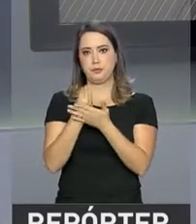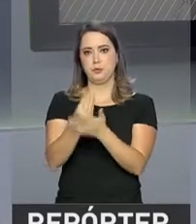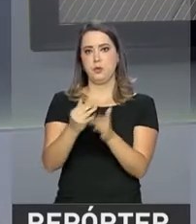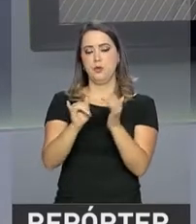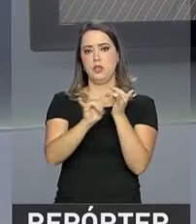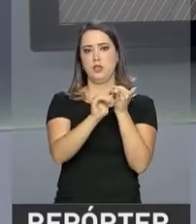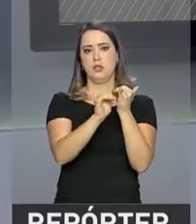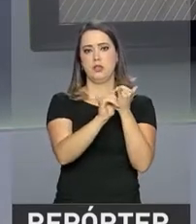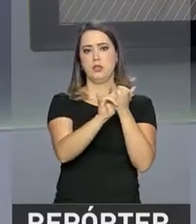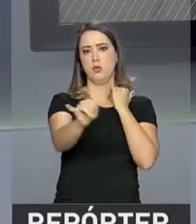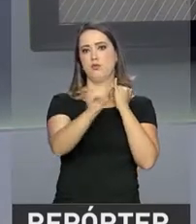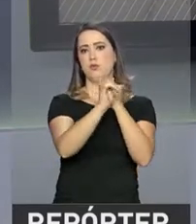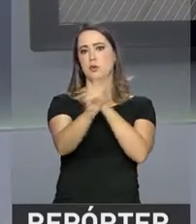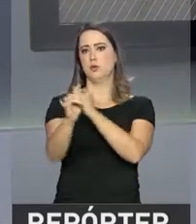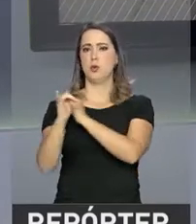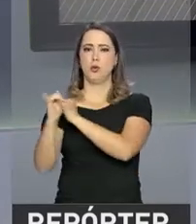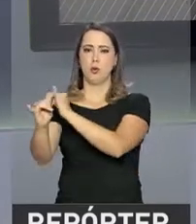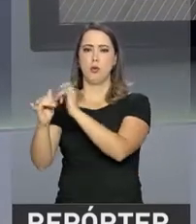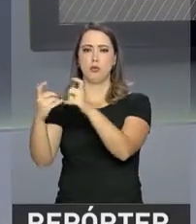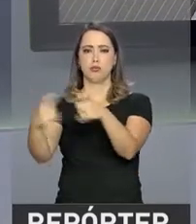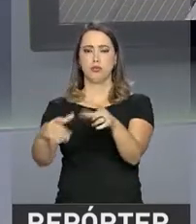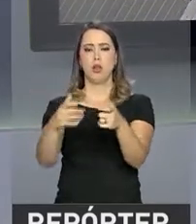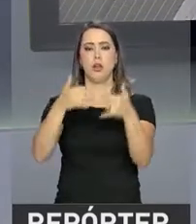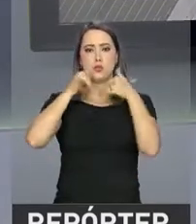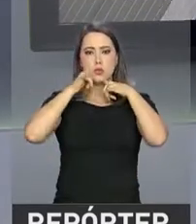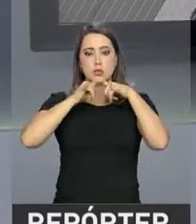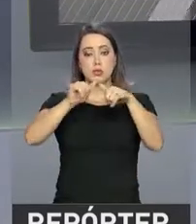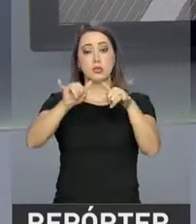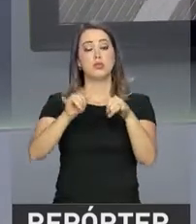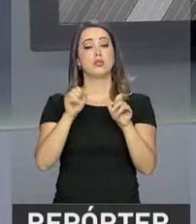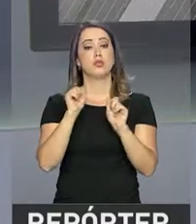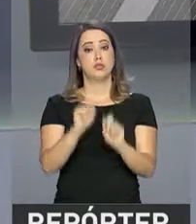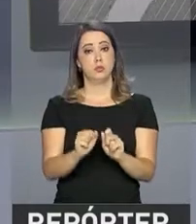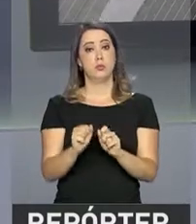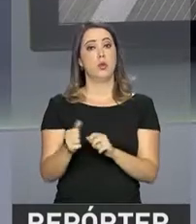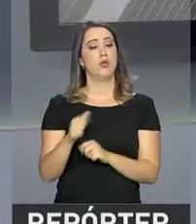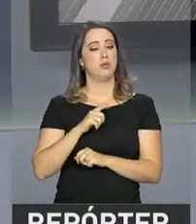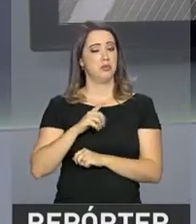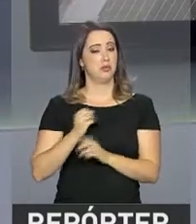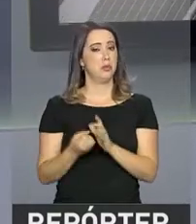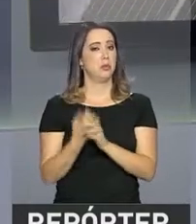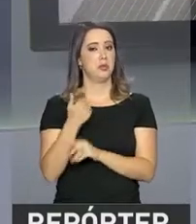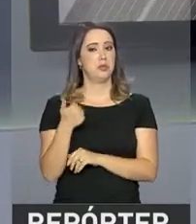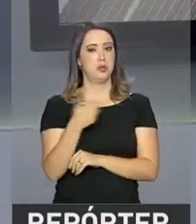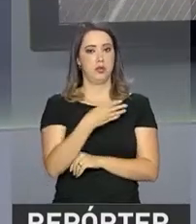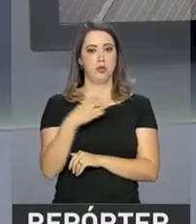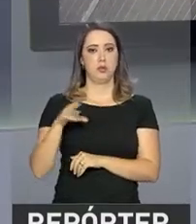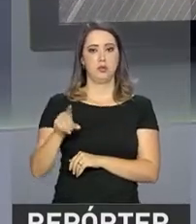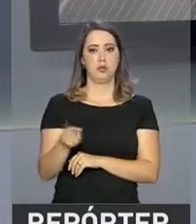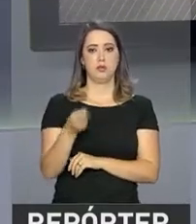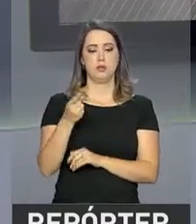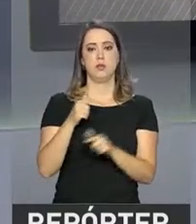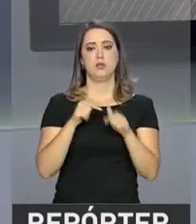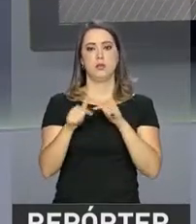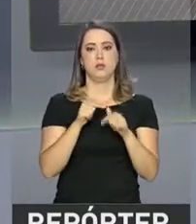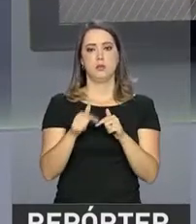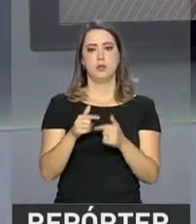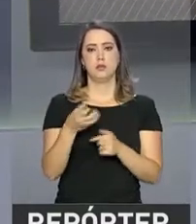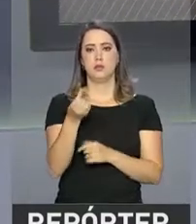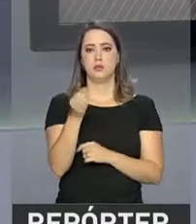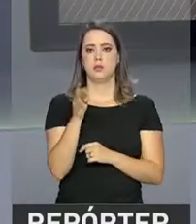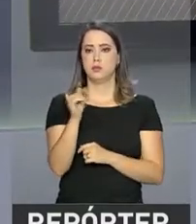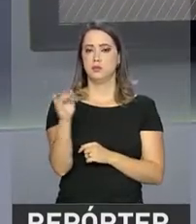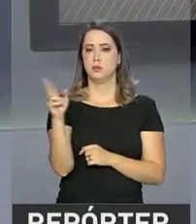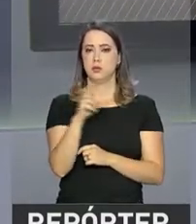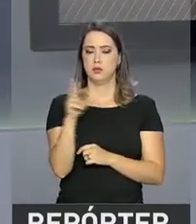transmissão e subestações que podem gerar quase 14 mil empregos diretos. A previsão é de R$ 6 bilhões em investimentos.